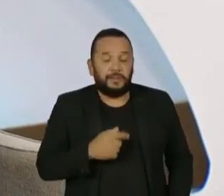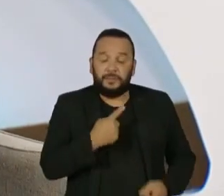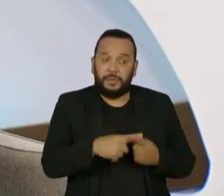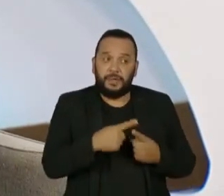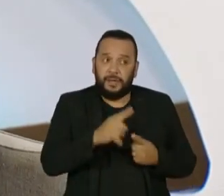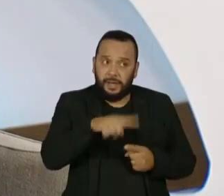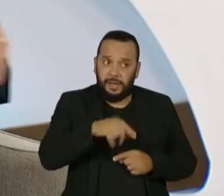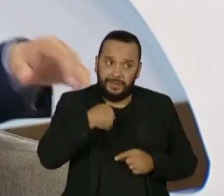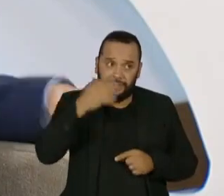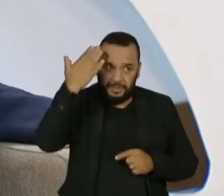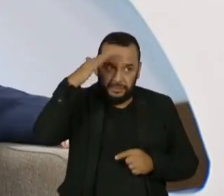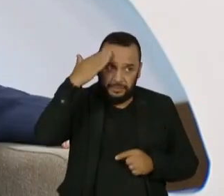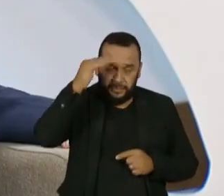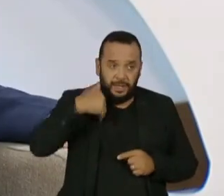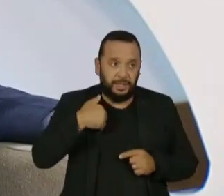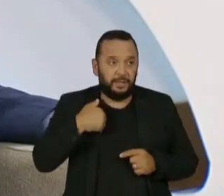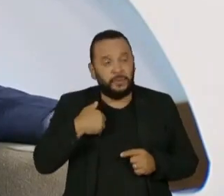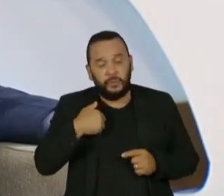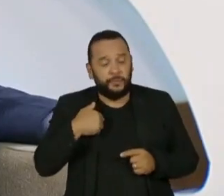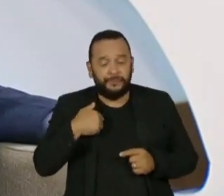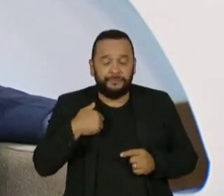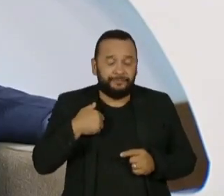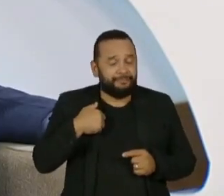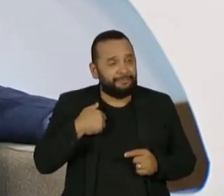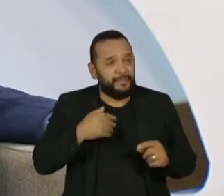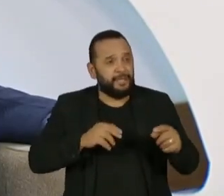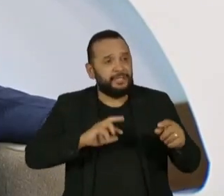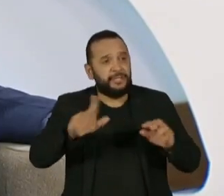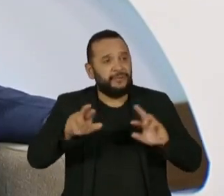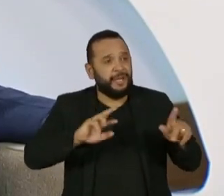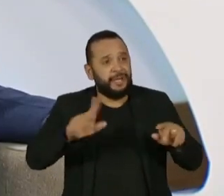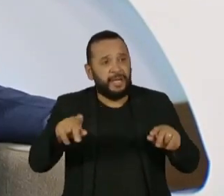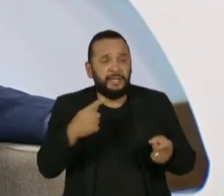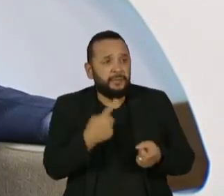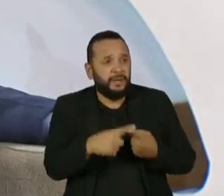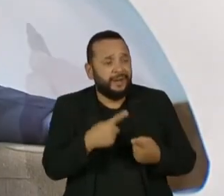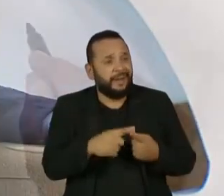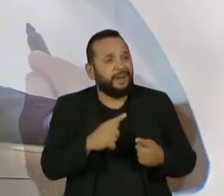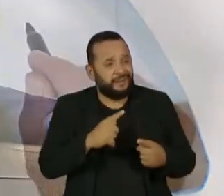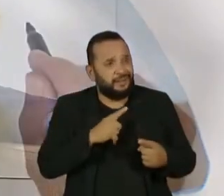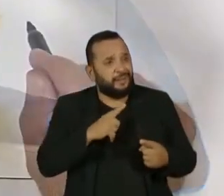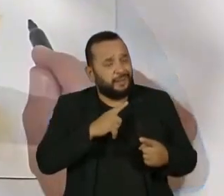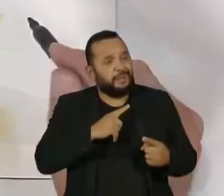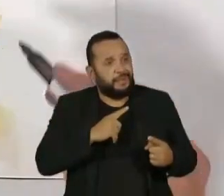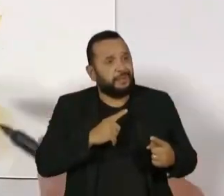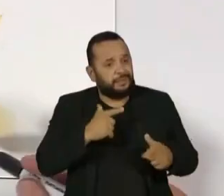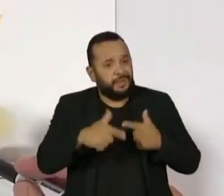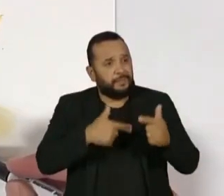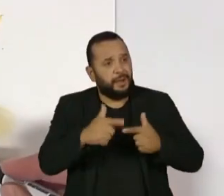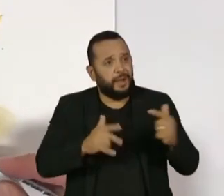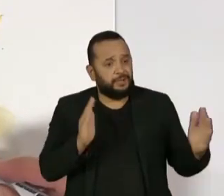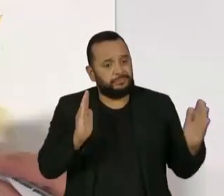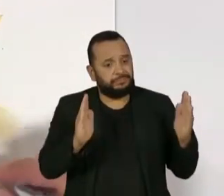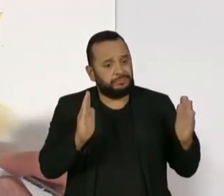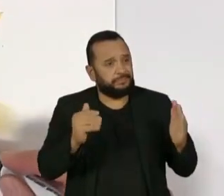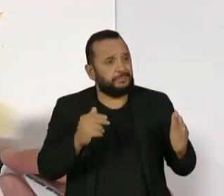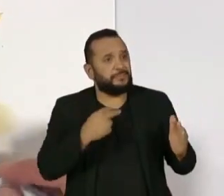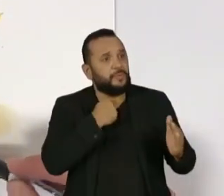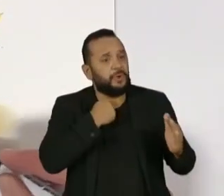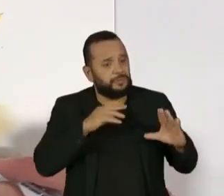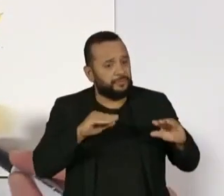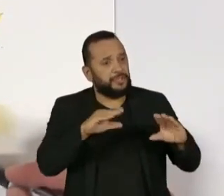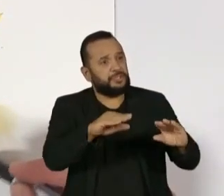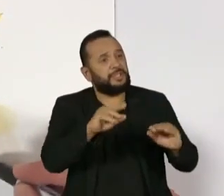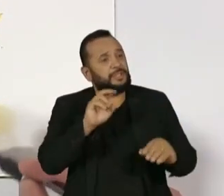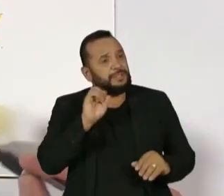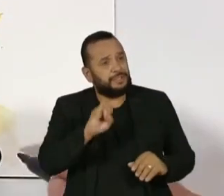relativizada pelas recentes decisões, de que essa inviolabilidade está blindada pela Constituição se você a exerce com